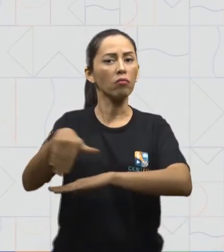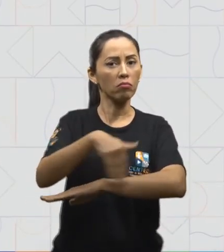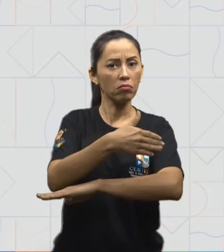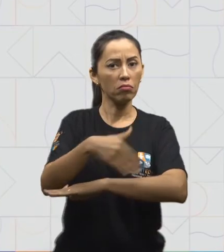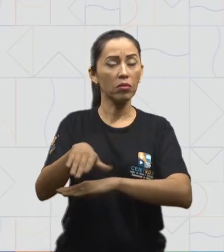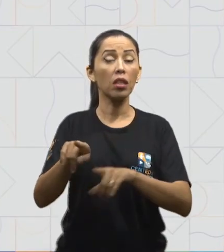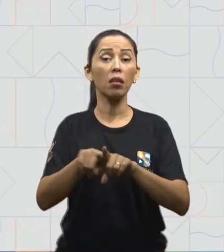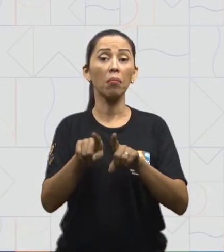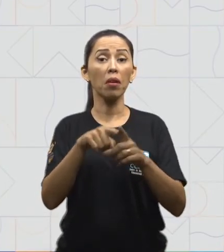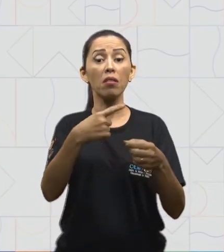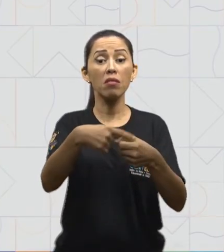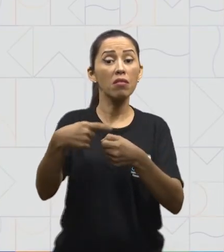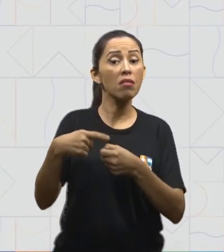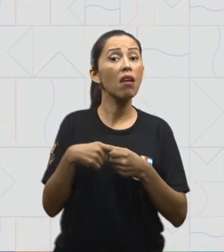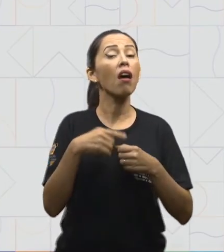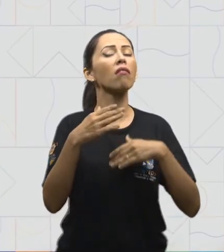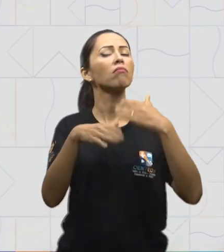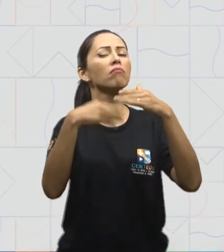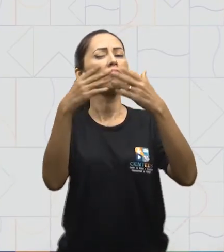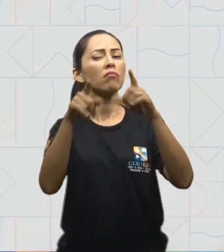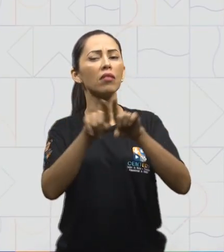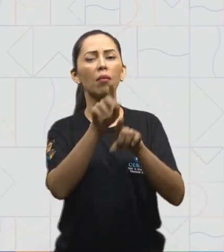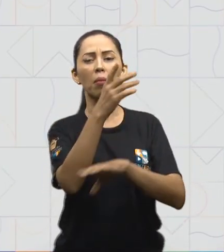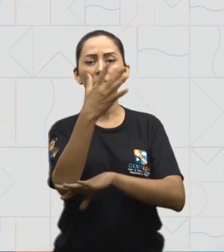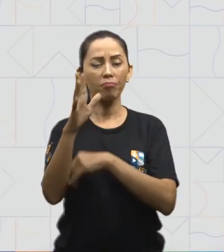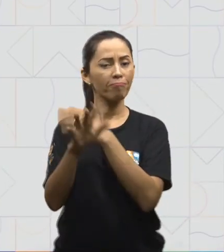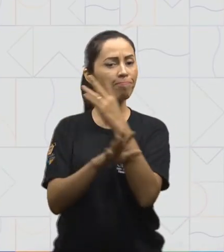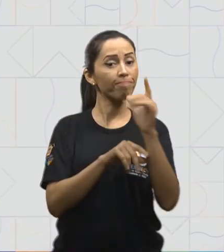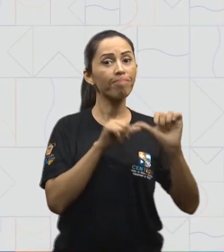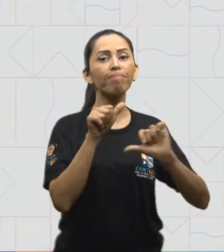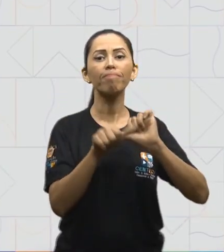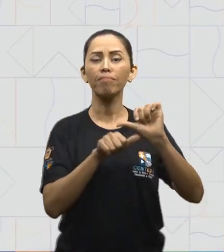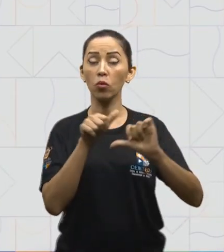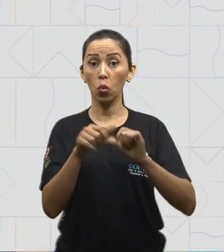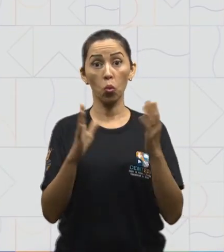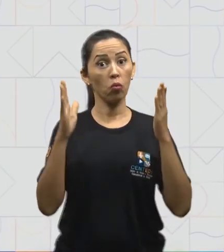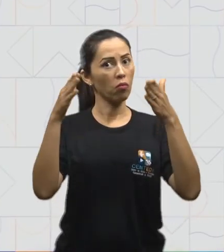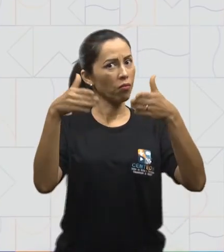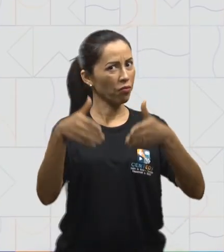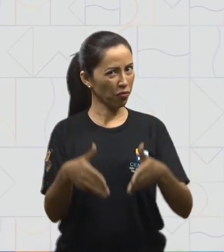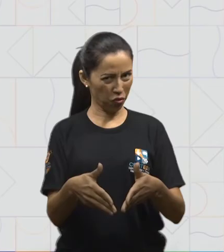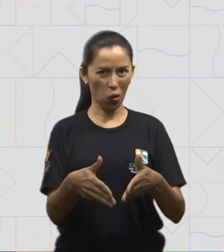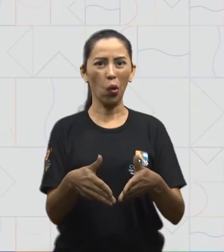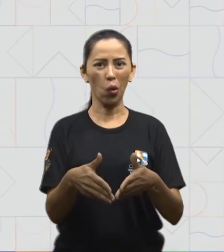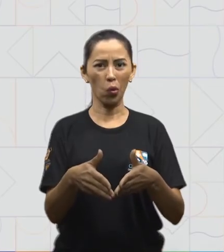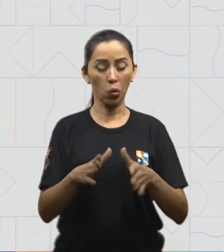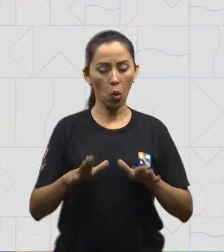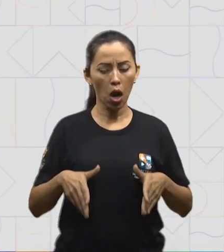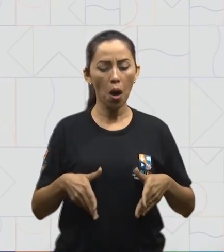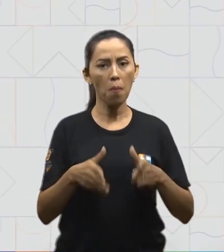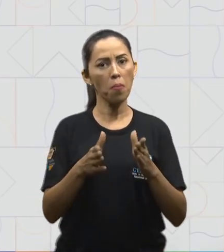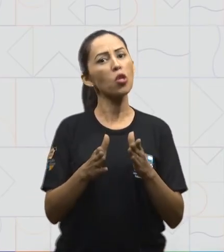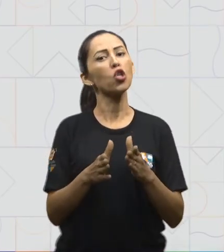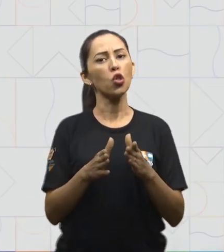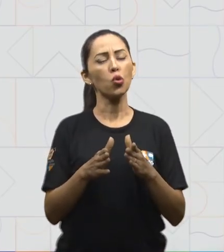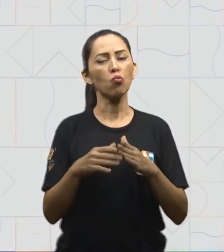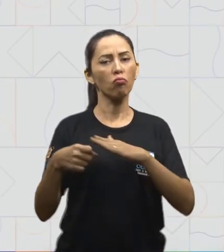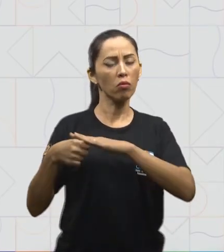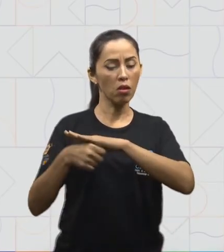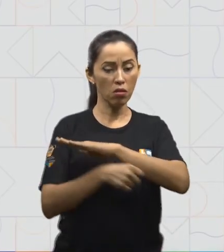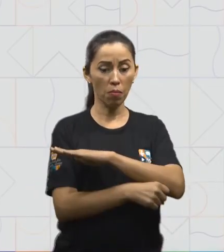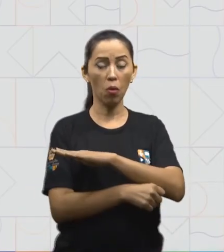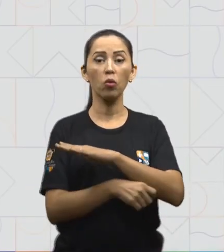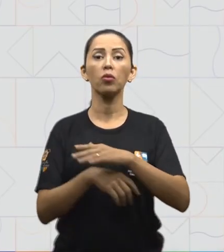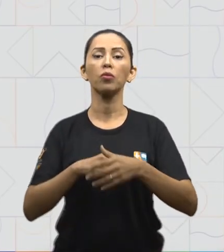a formação de cidades e as transformações do meio natural, com foco nos caminhos de circulação e meios de